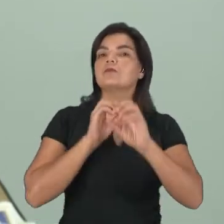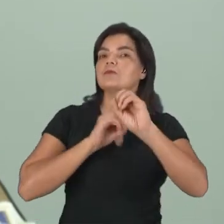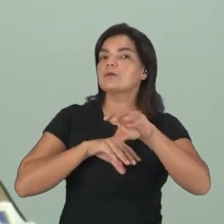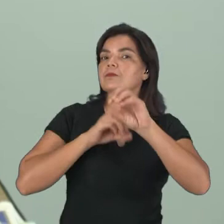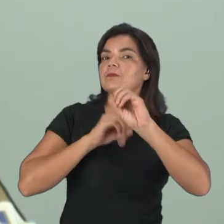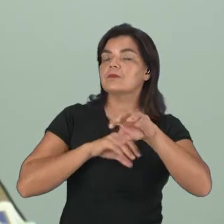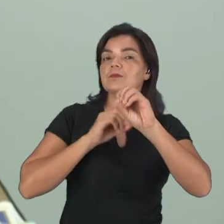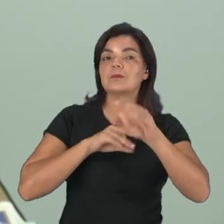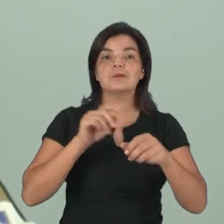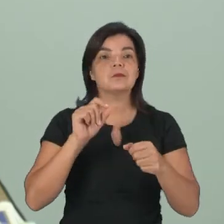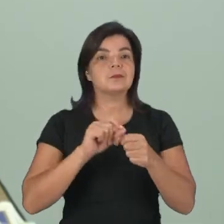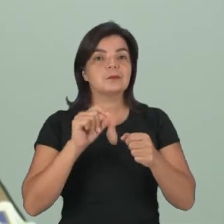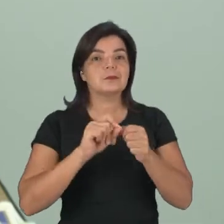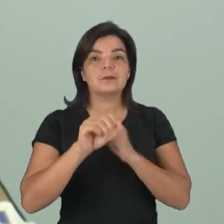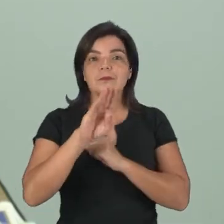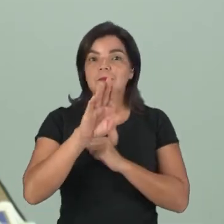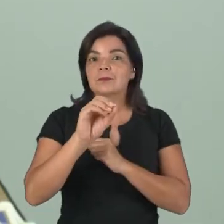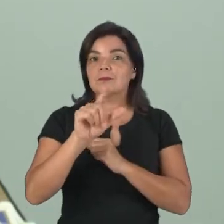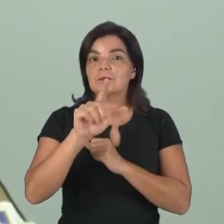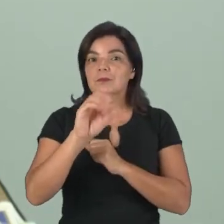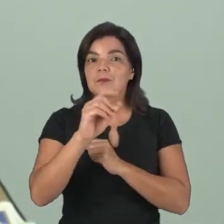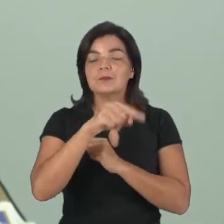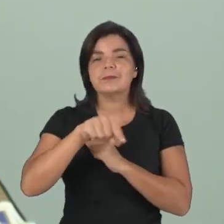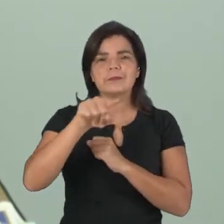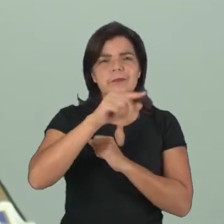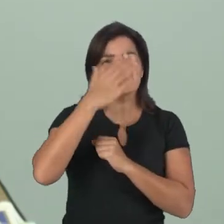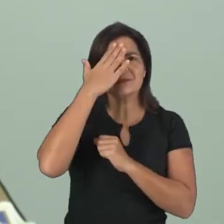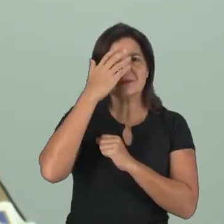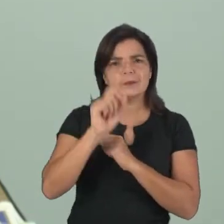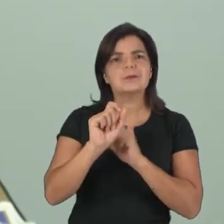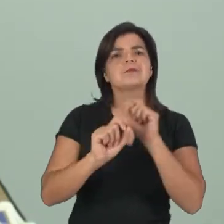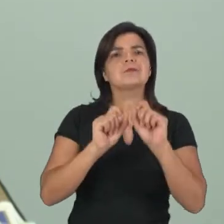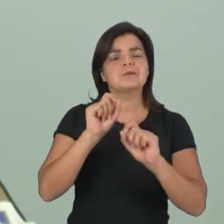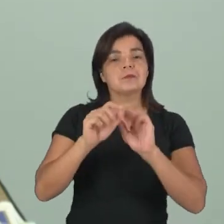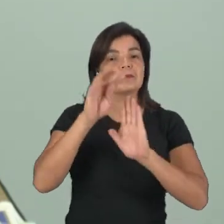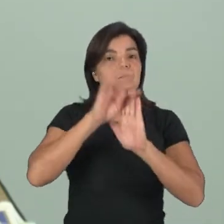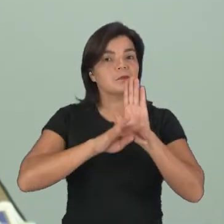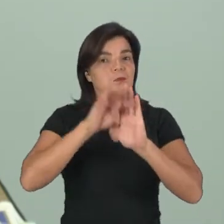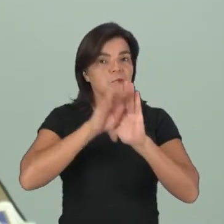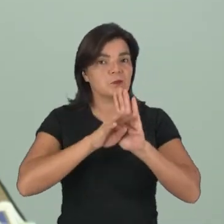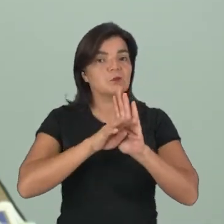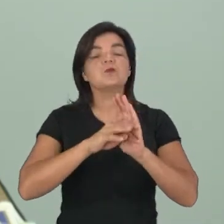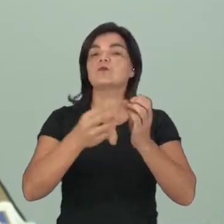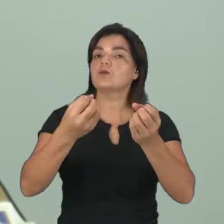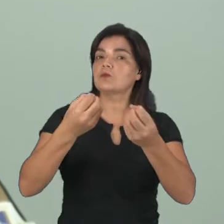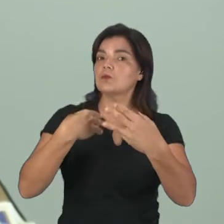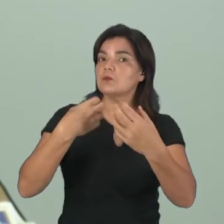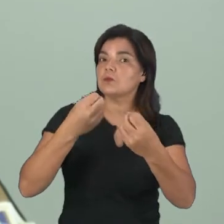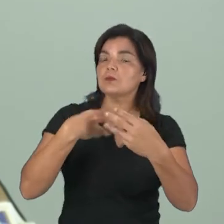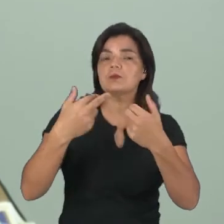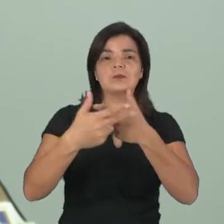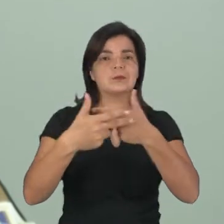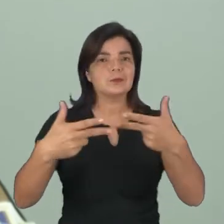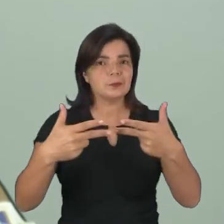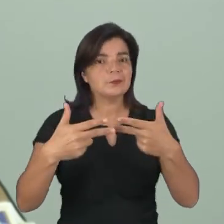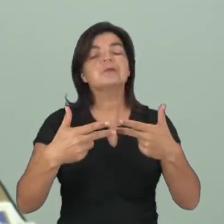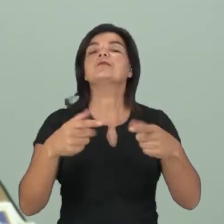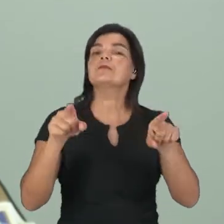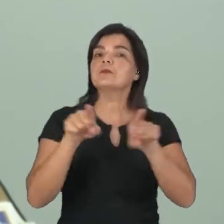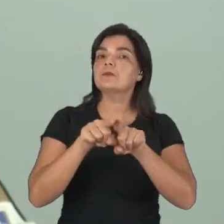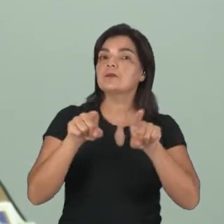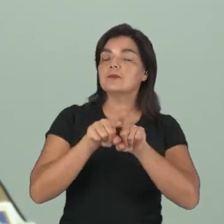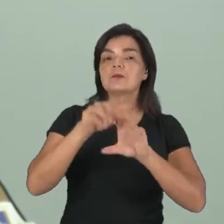ensinar a fazer um bolo Olá você sabia que esses textos que nos ensina a fazer alguma coisa